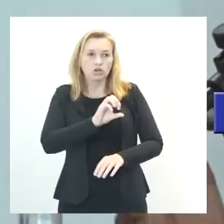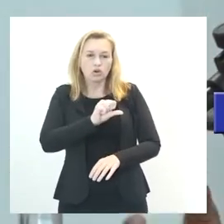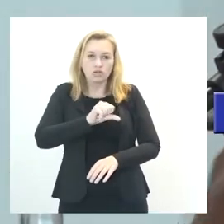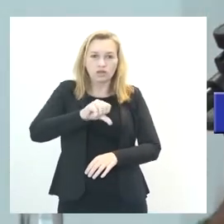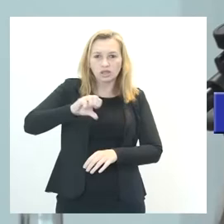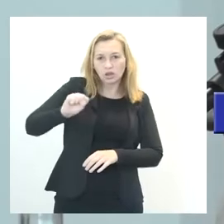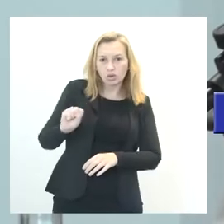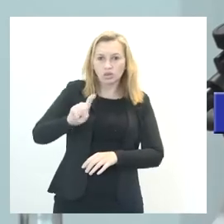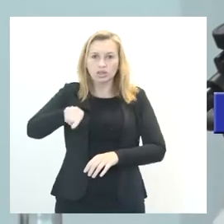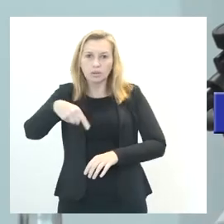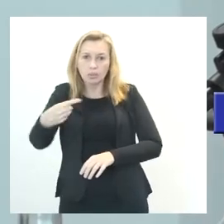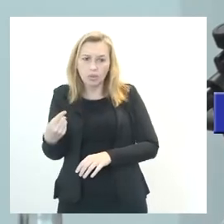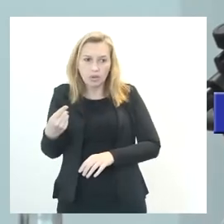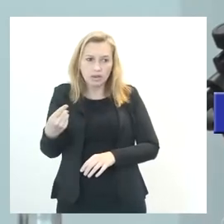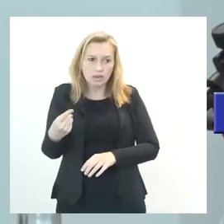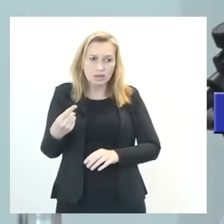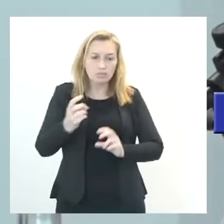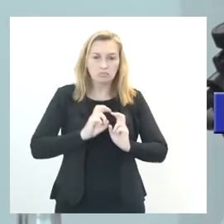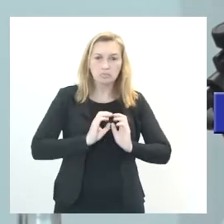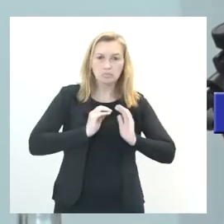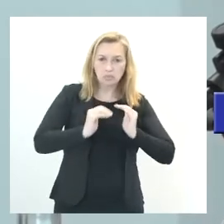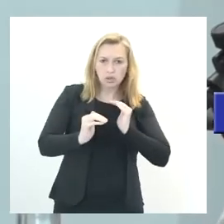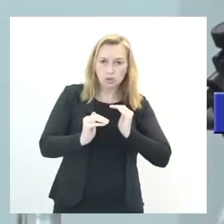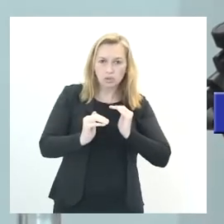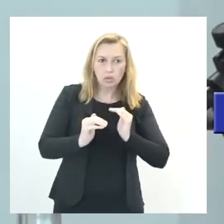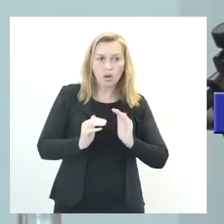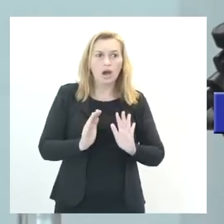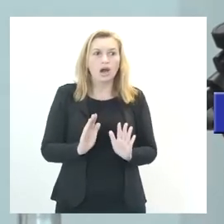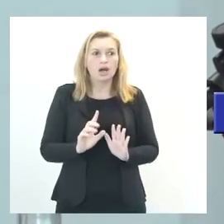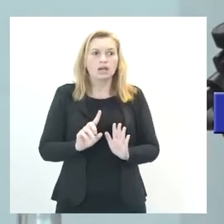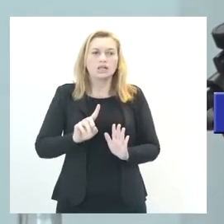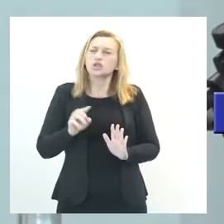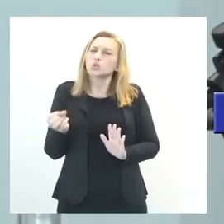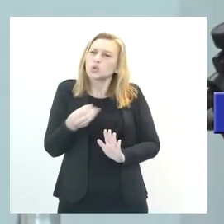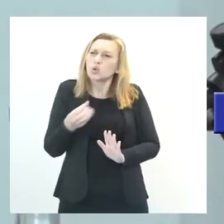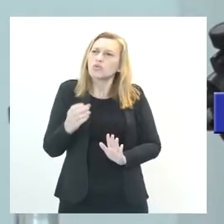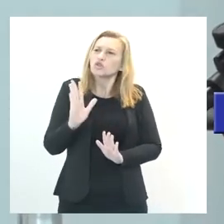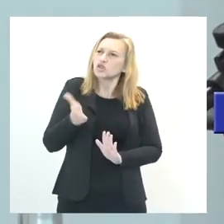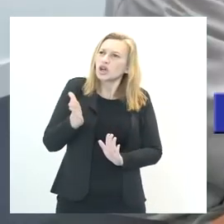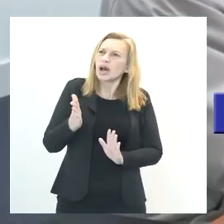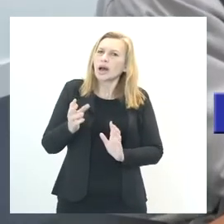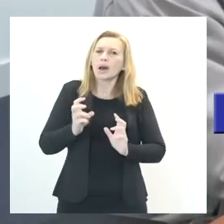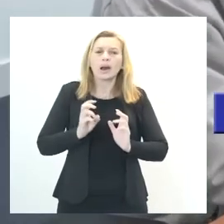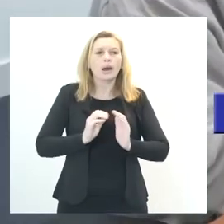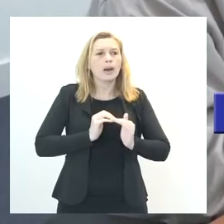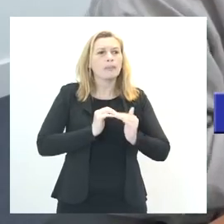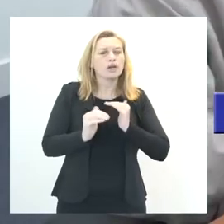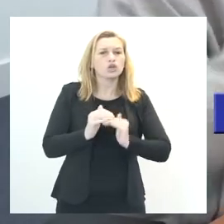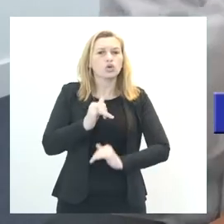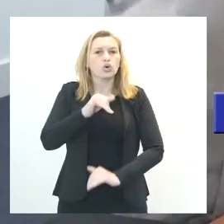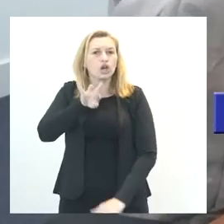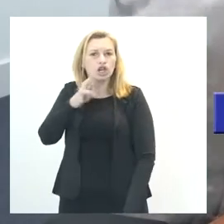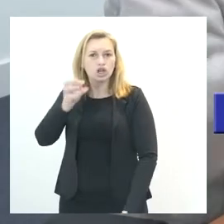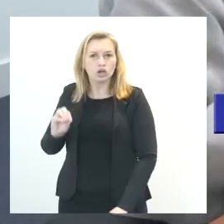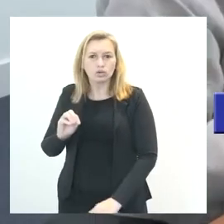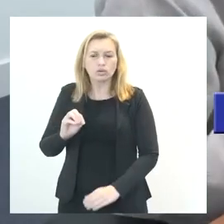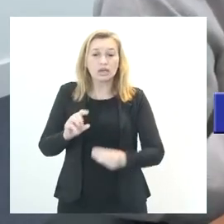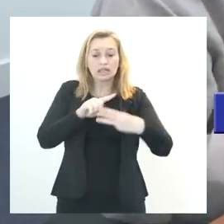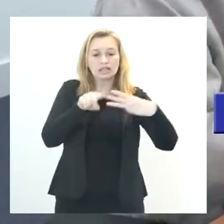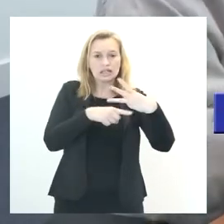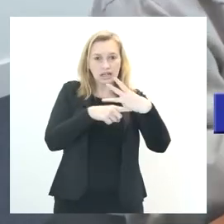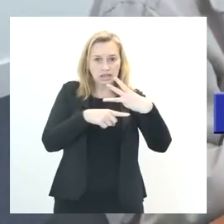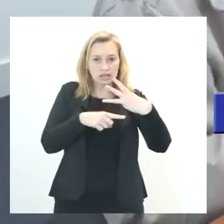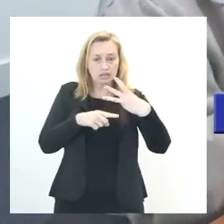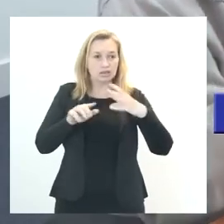depois Citibank no caso do metrô recentemente metrô Rio consórcio invepar são três fundo de pensões